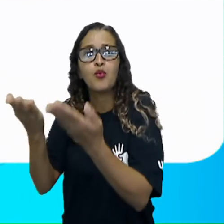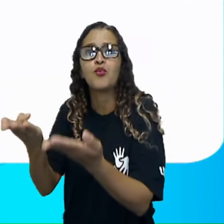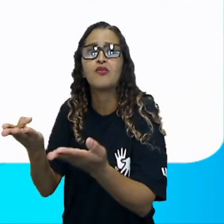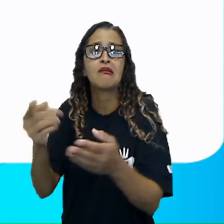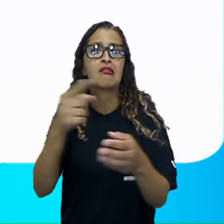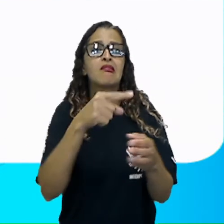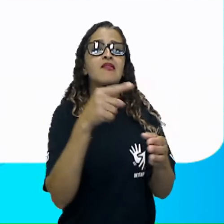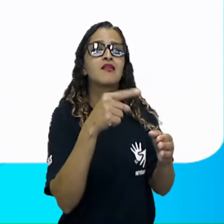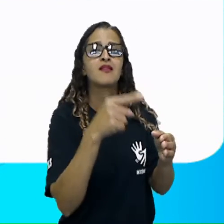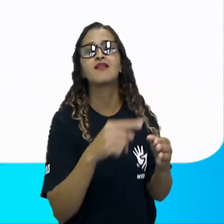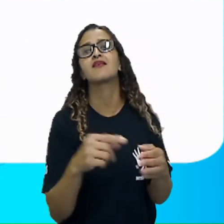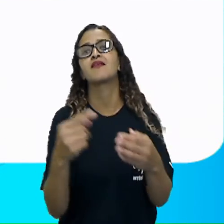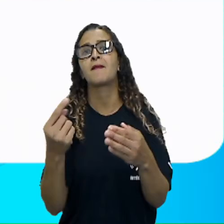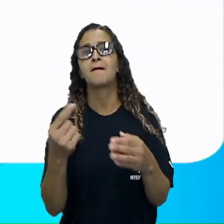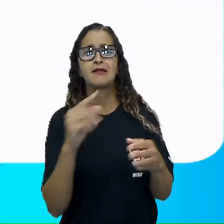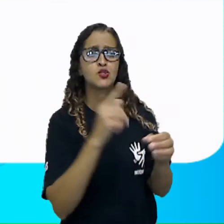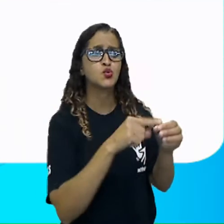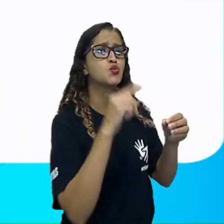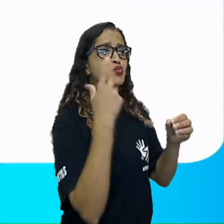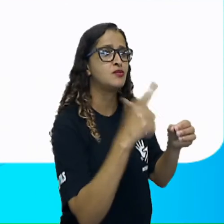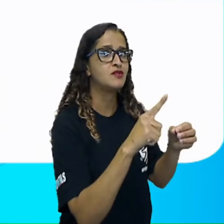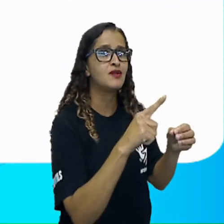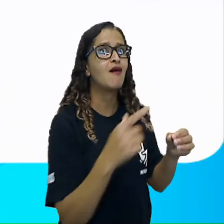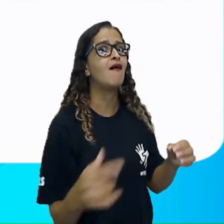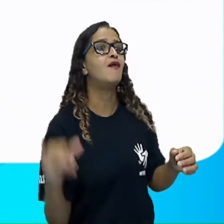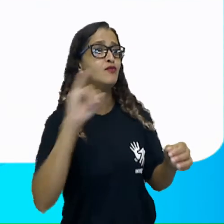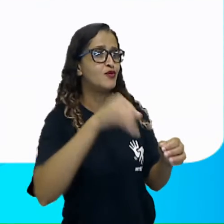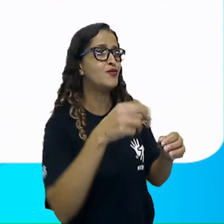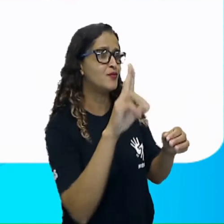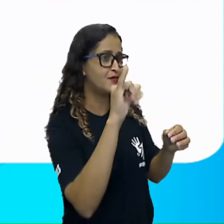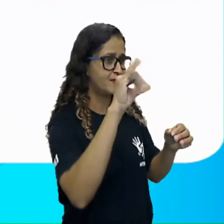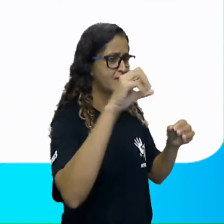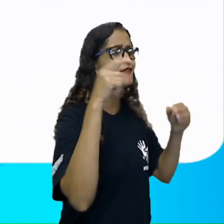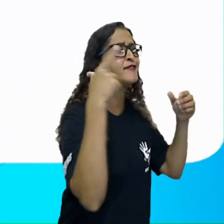o Júnior é que fica, viu?